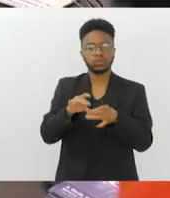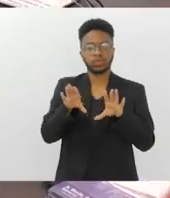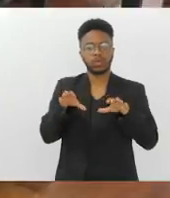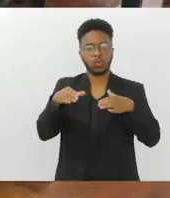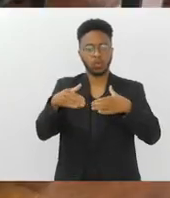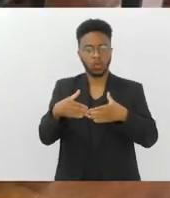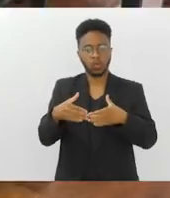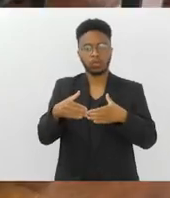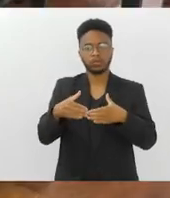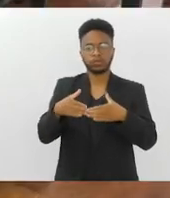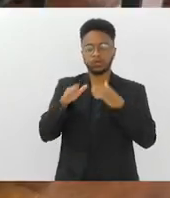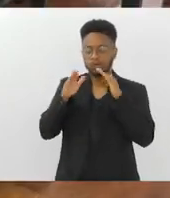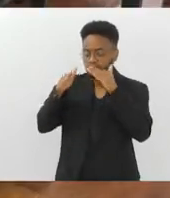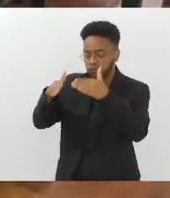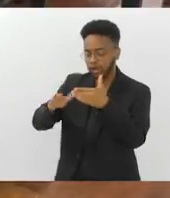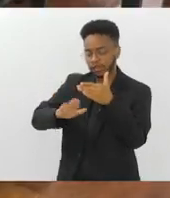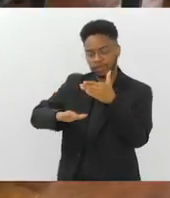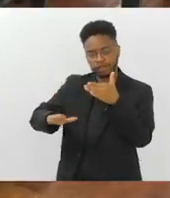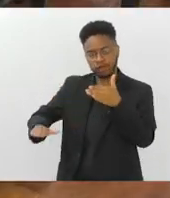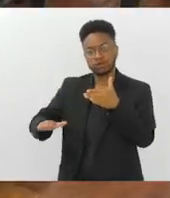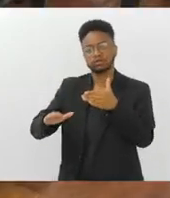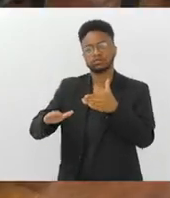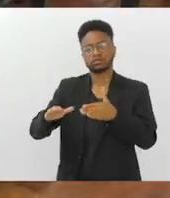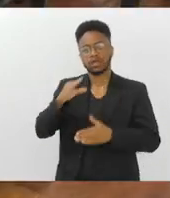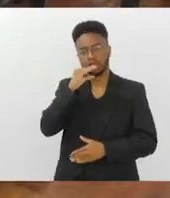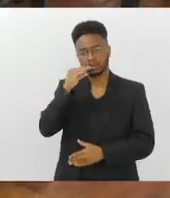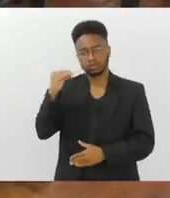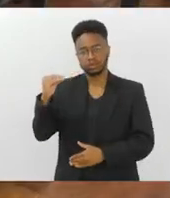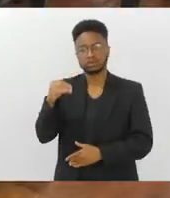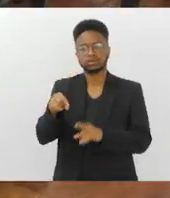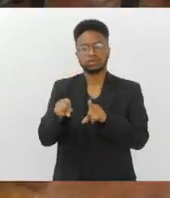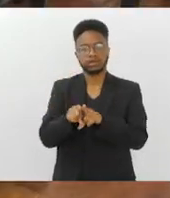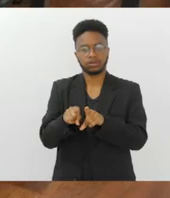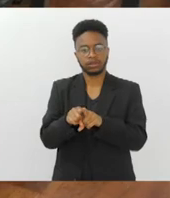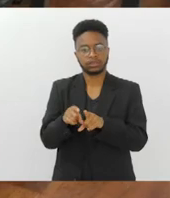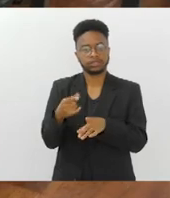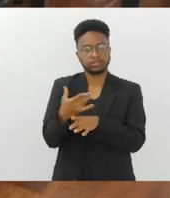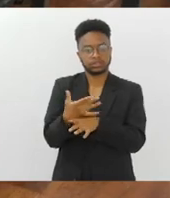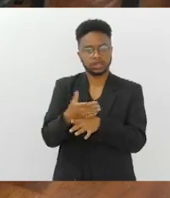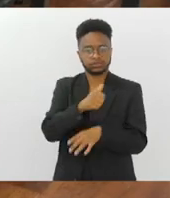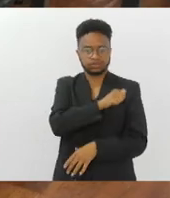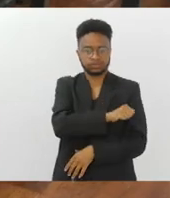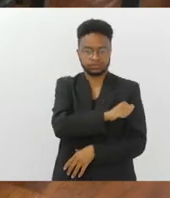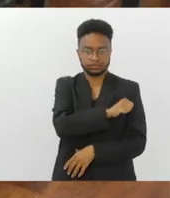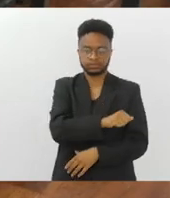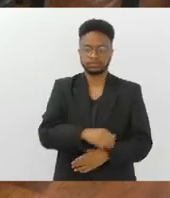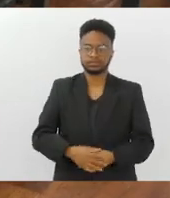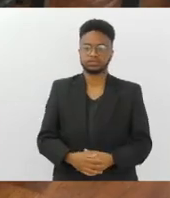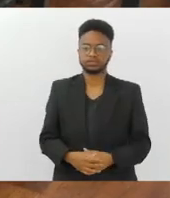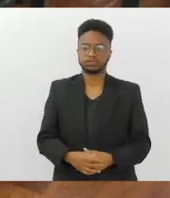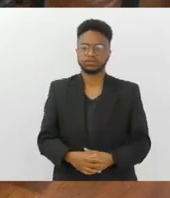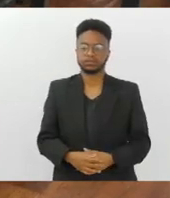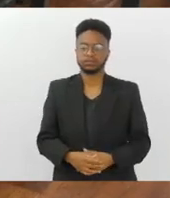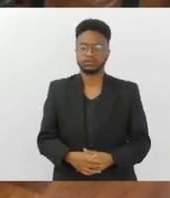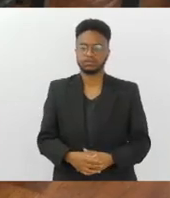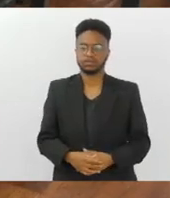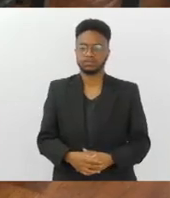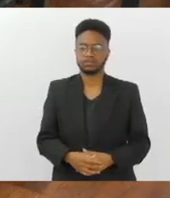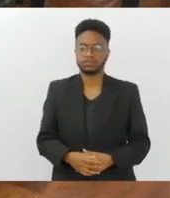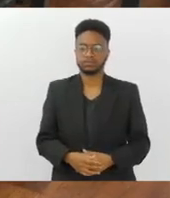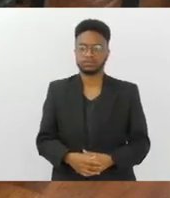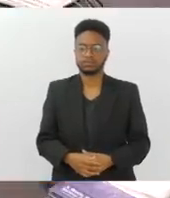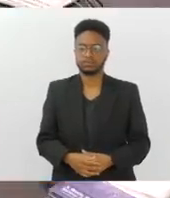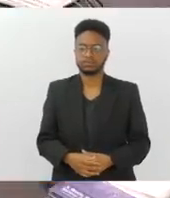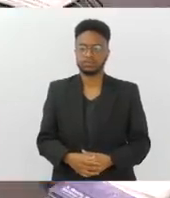de Infância, de Criança, Infância e Adolescência, na cidade do Rio de Janeiro. Se puderem